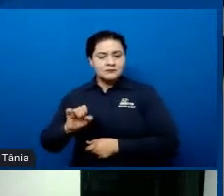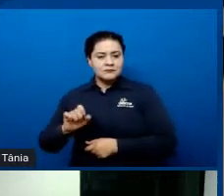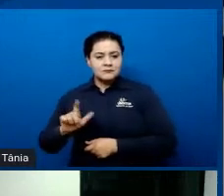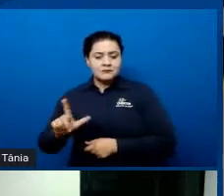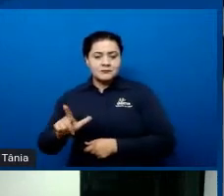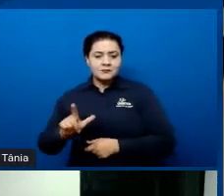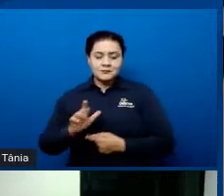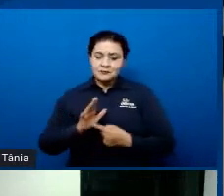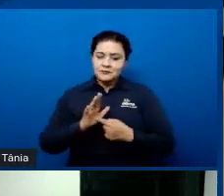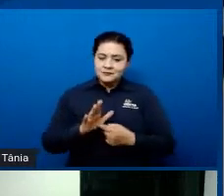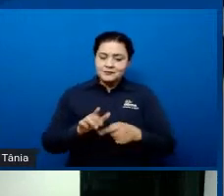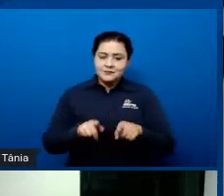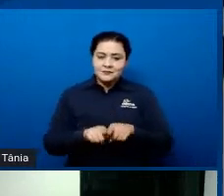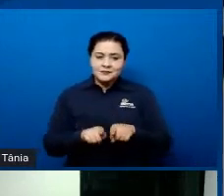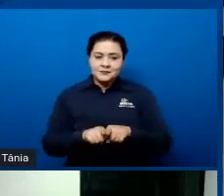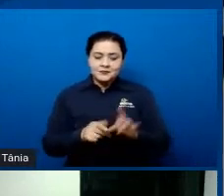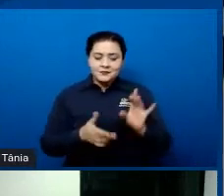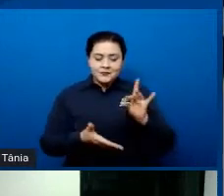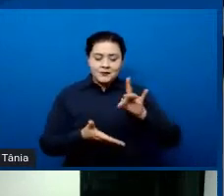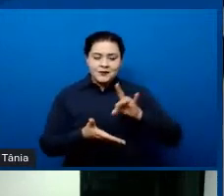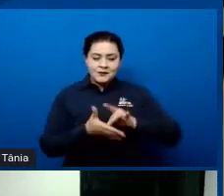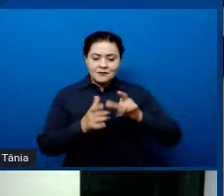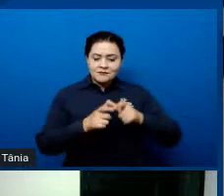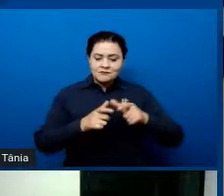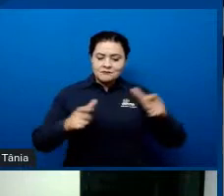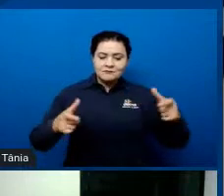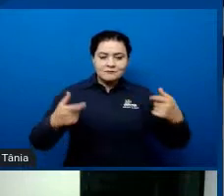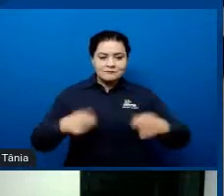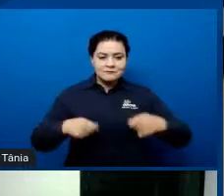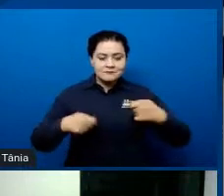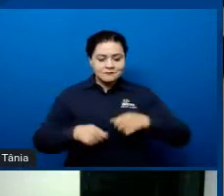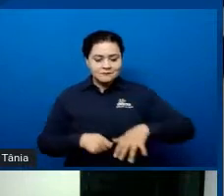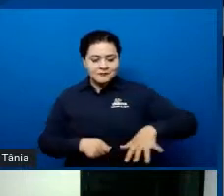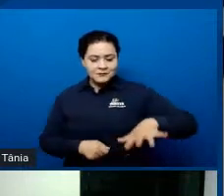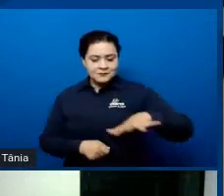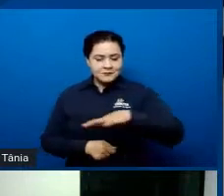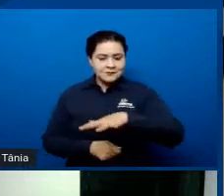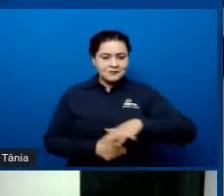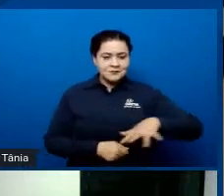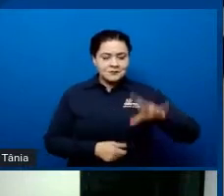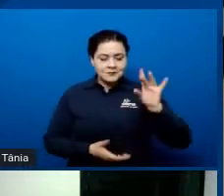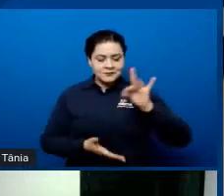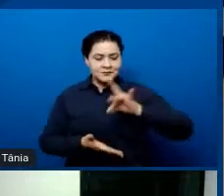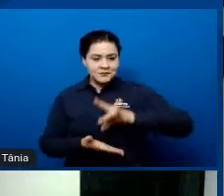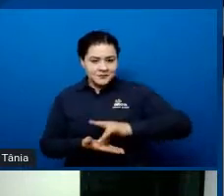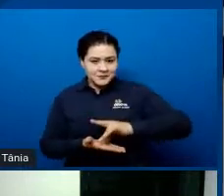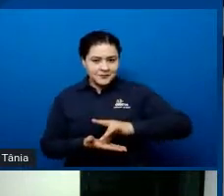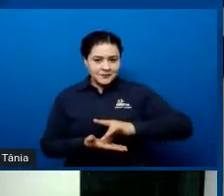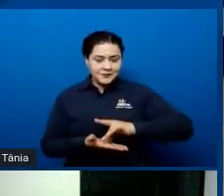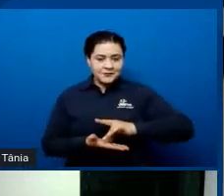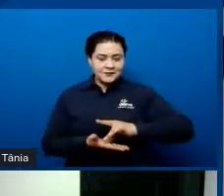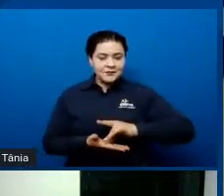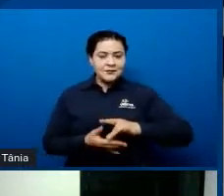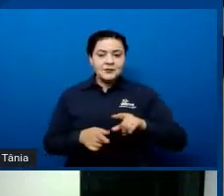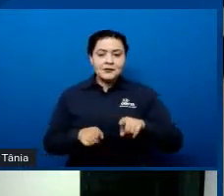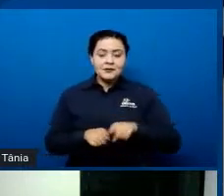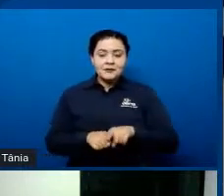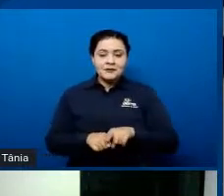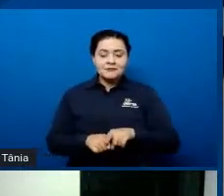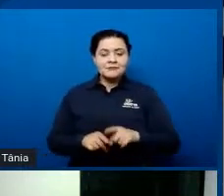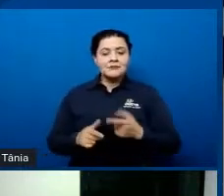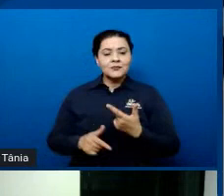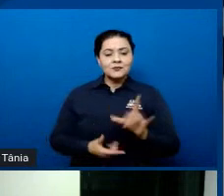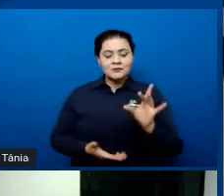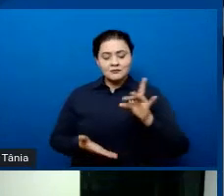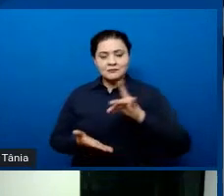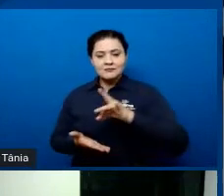Então a realidade aumentada, ela sempre vai necessitar no espaço físico. E a realidade mista, ela faz a fusão de